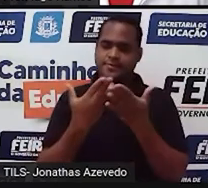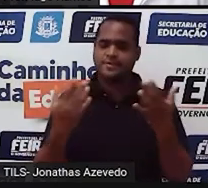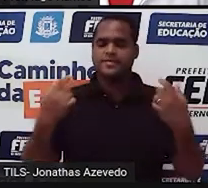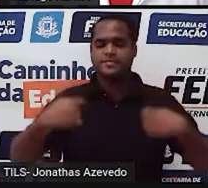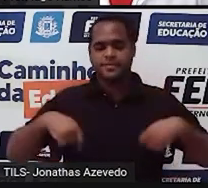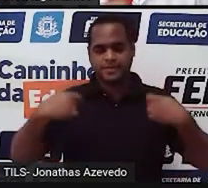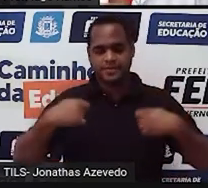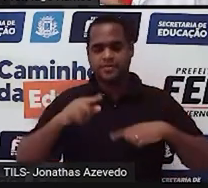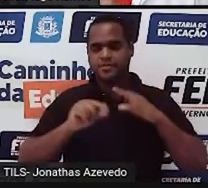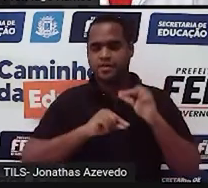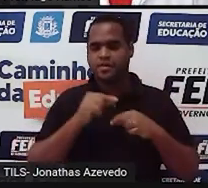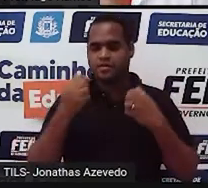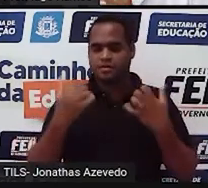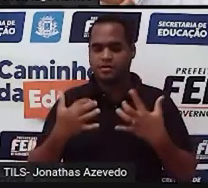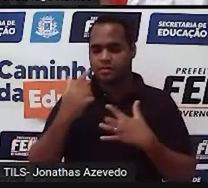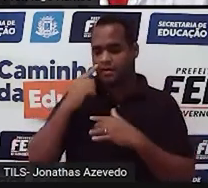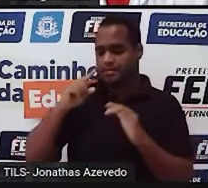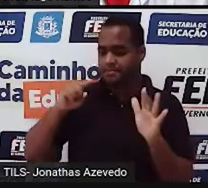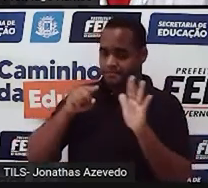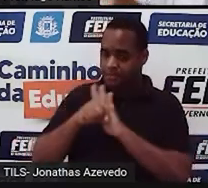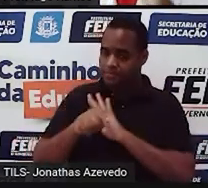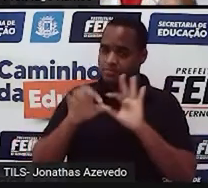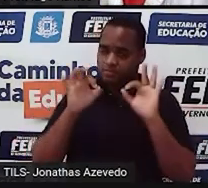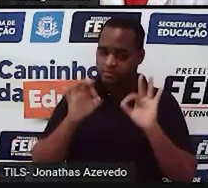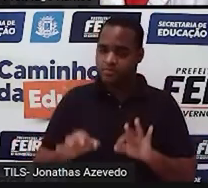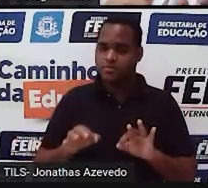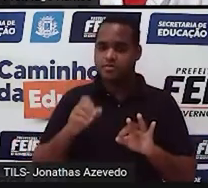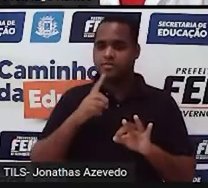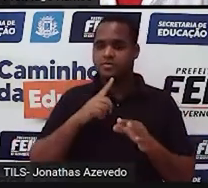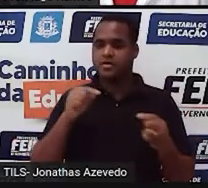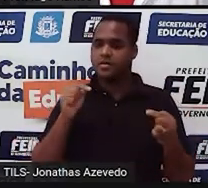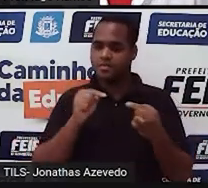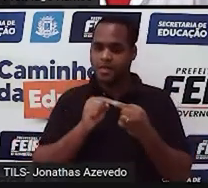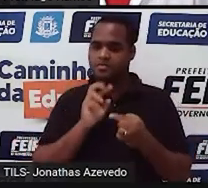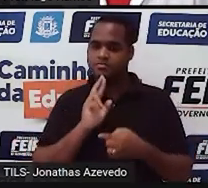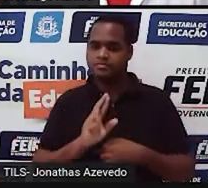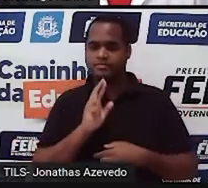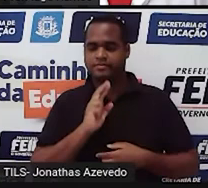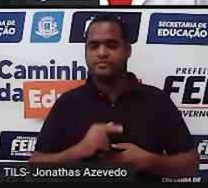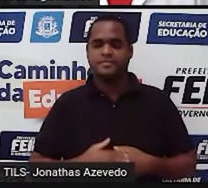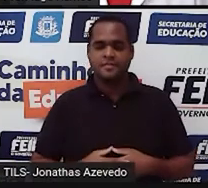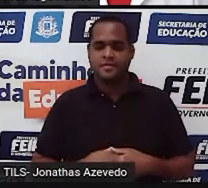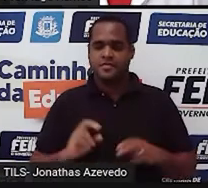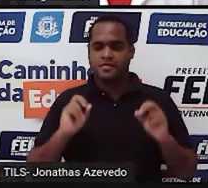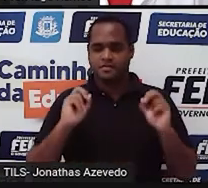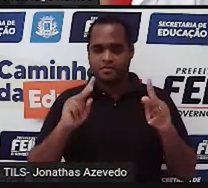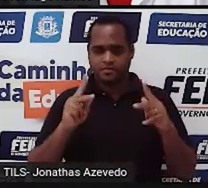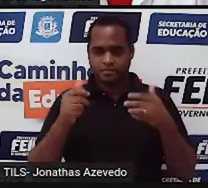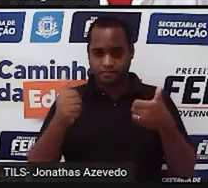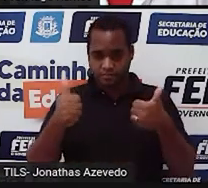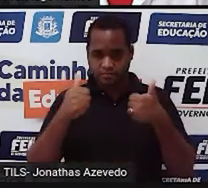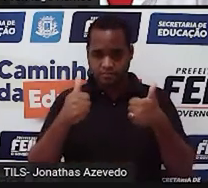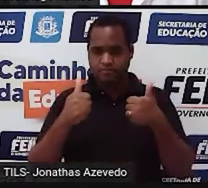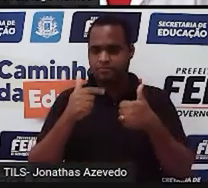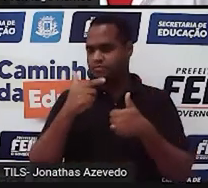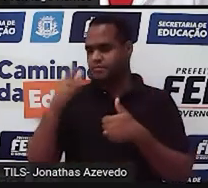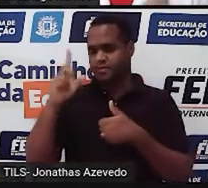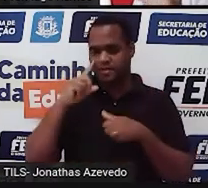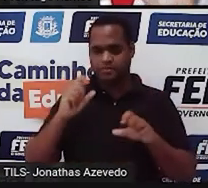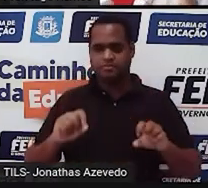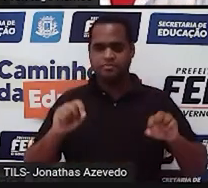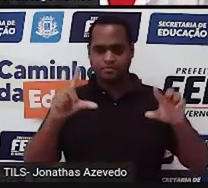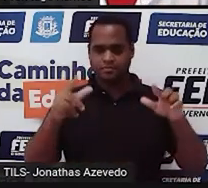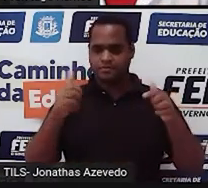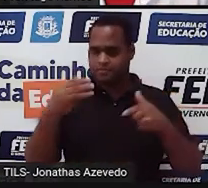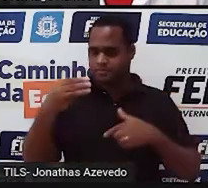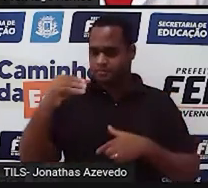precisa descobrir qual é a pergunta certa para essa resposta Tá bom então na próxima tela as